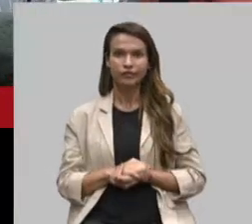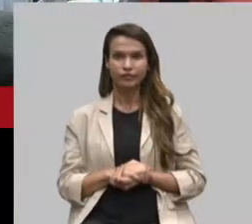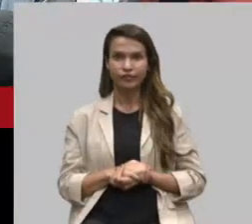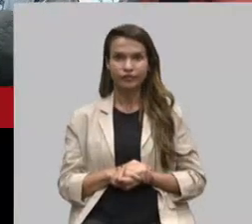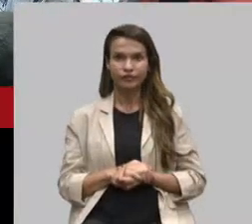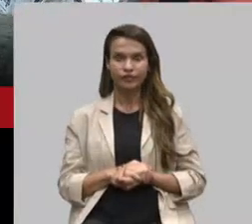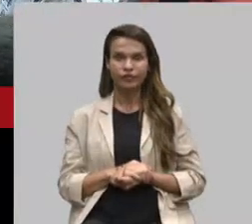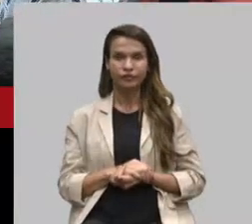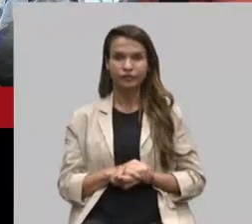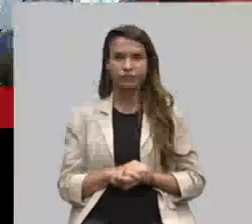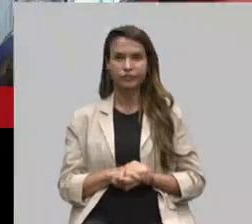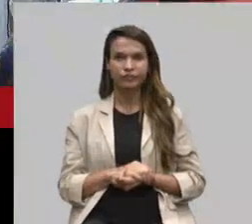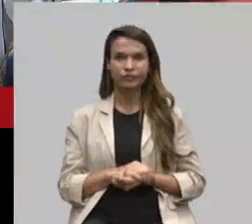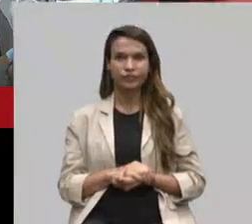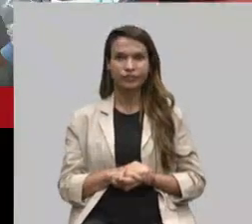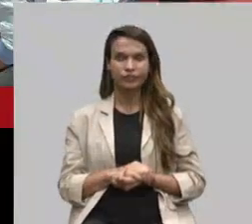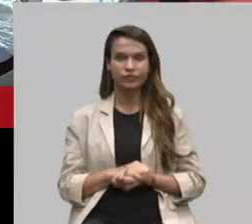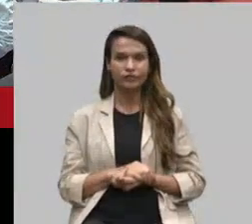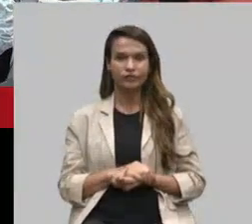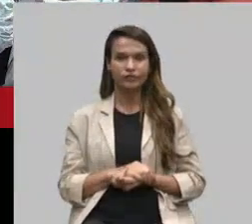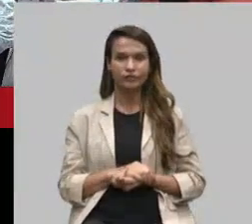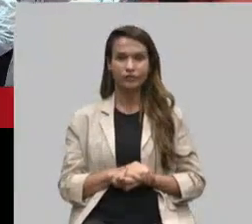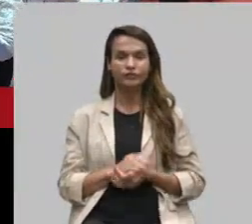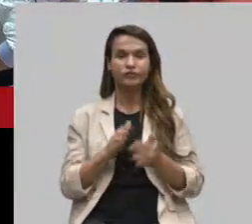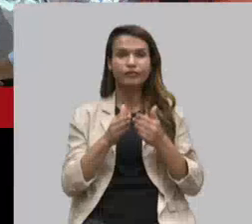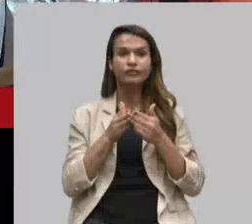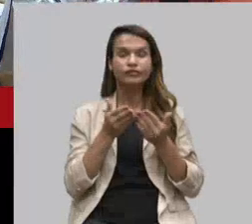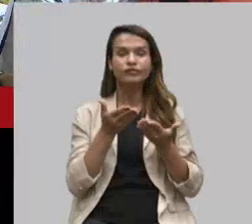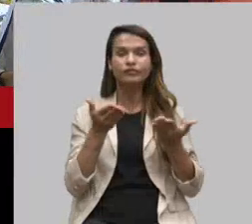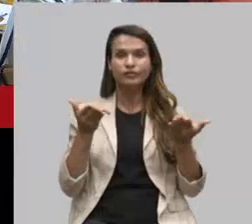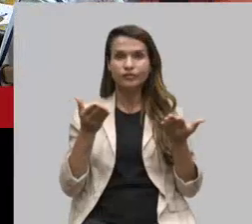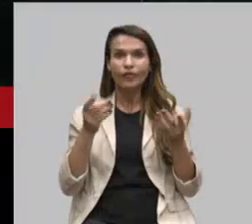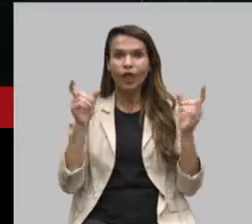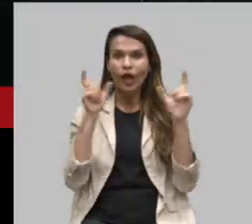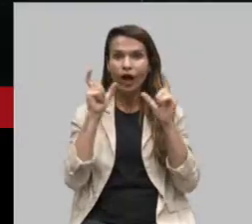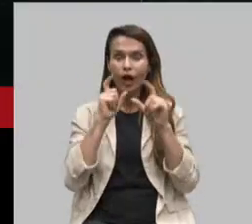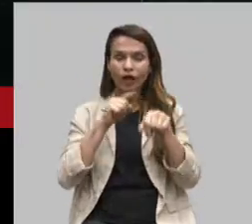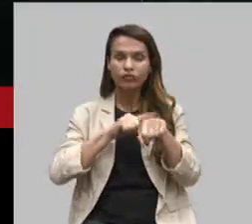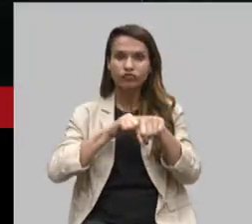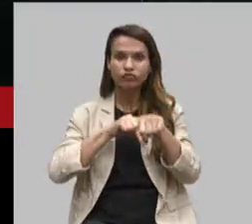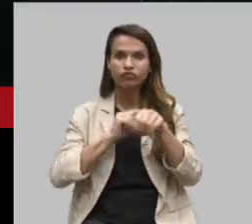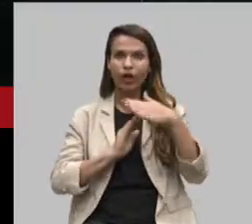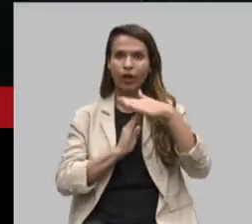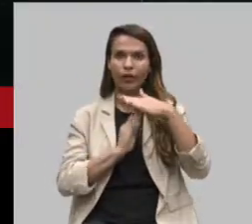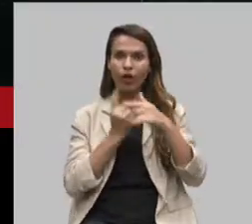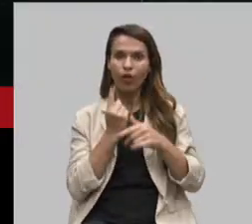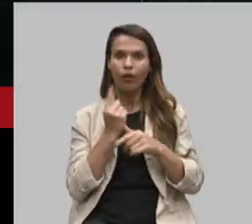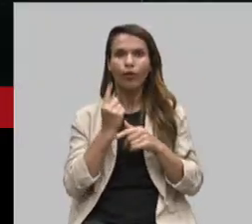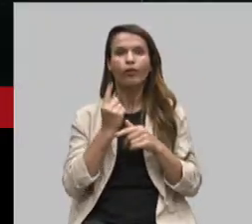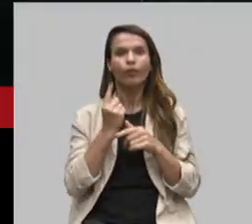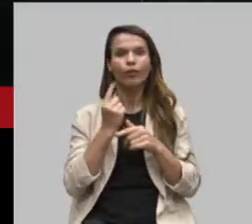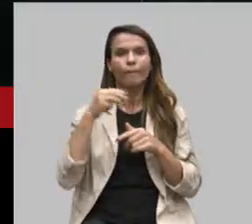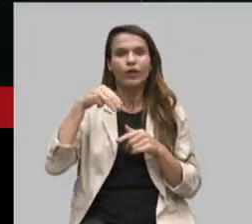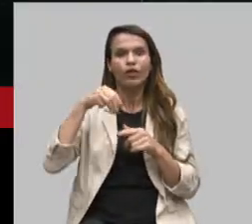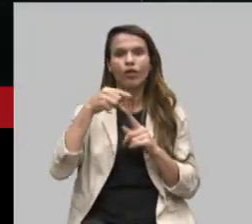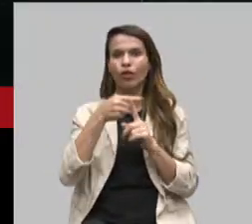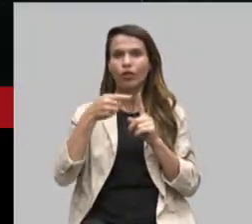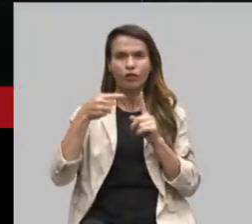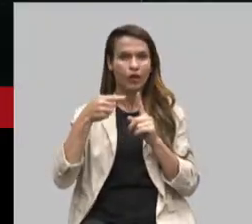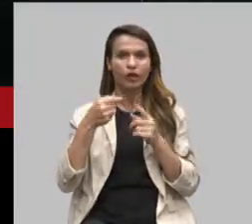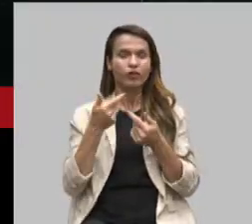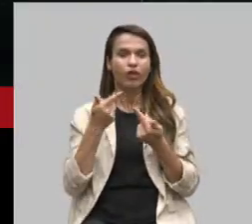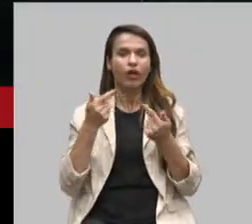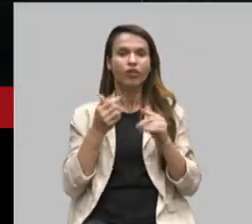ok PED de vocês gente para que se atentem ao tempo de 1 minuto e meio vocês não estão e tendo acesso a esse a esse